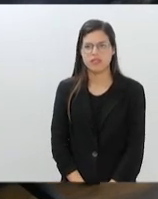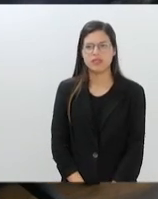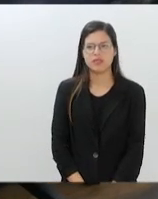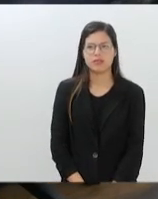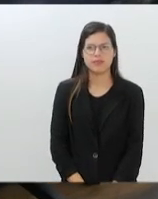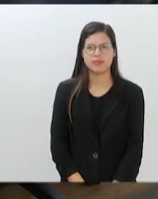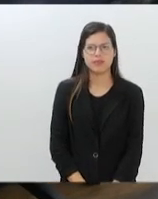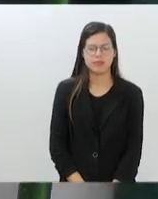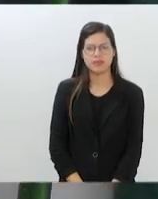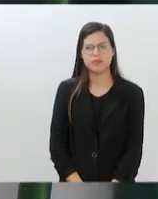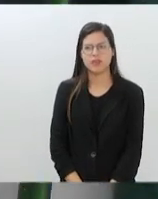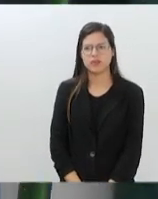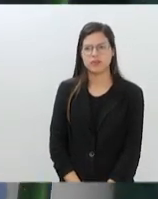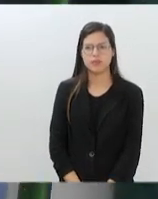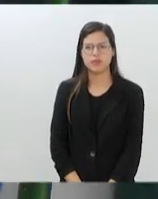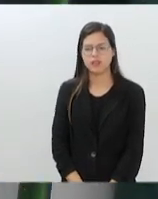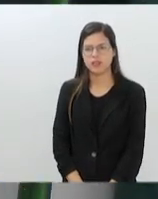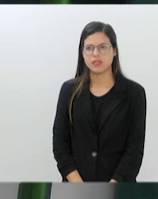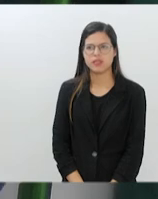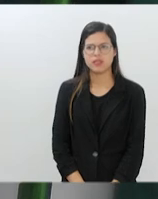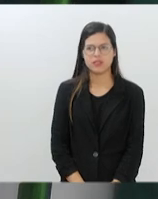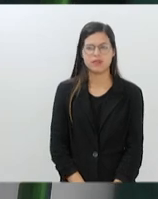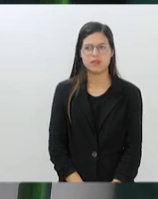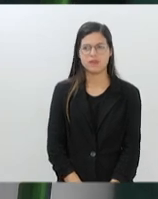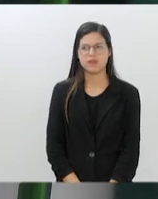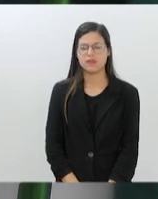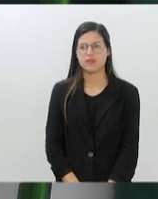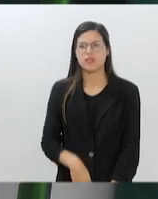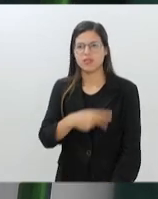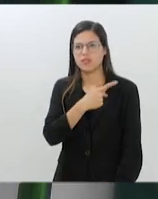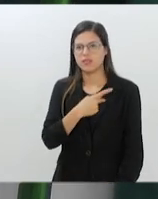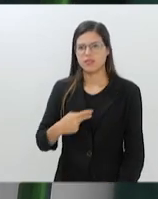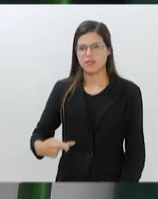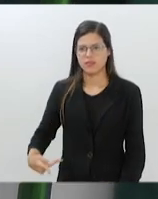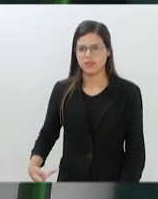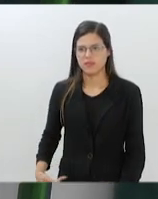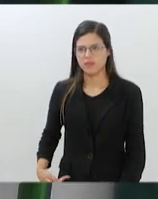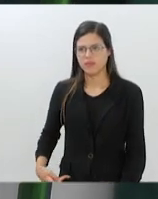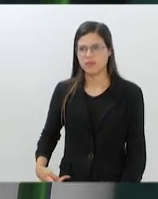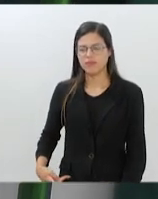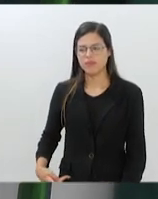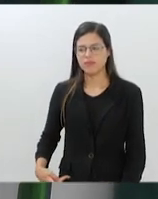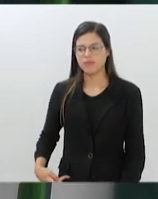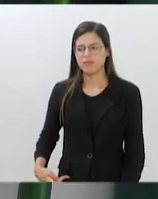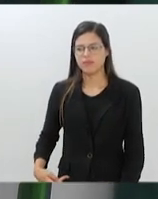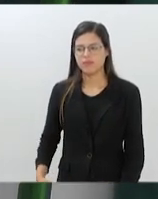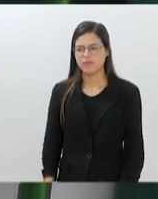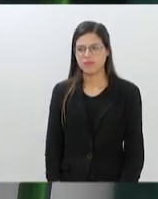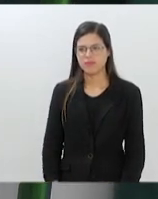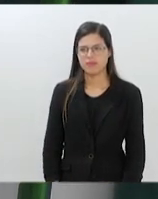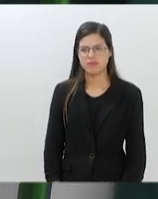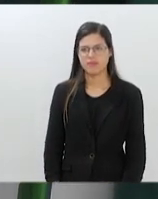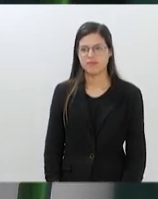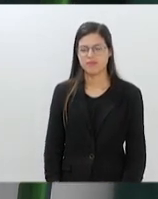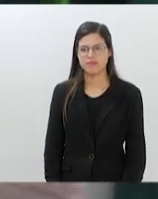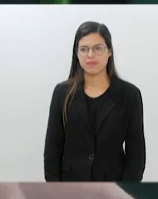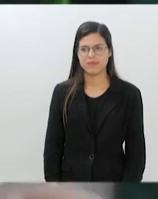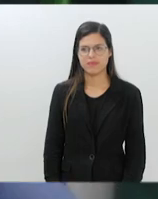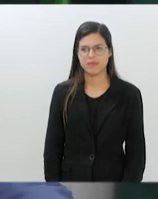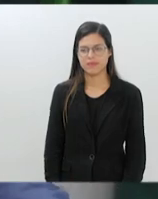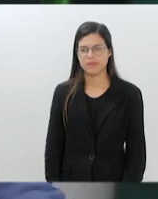comercial então Presidente mais uma vez e deixar